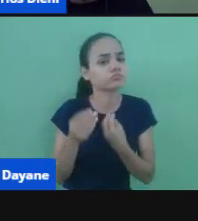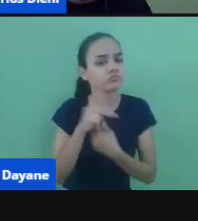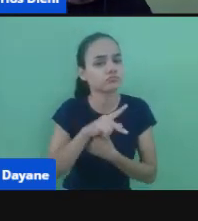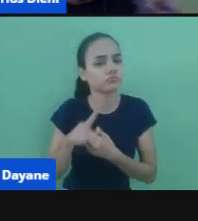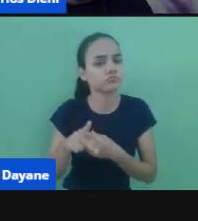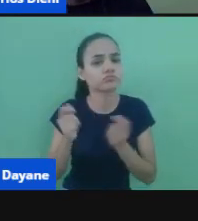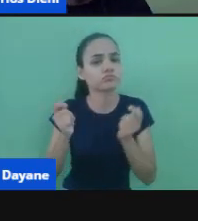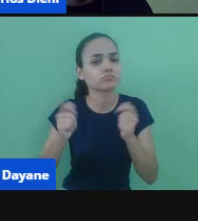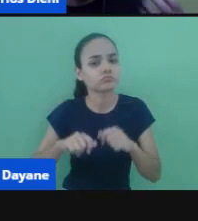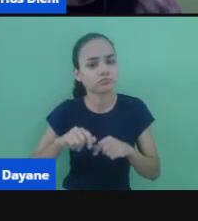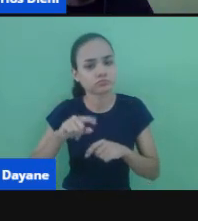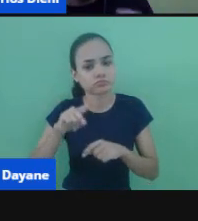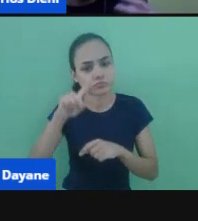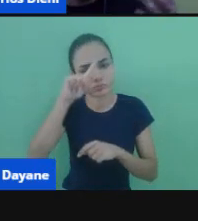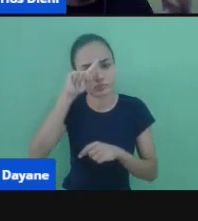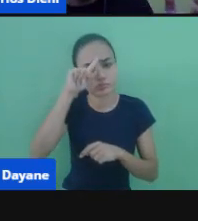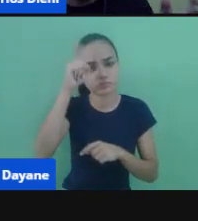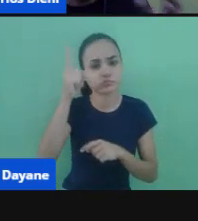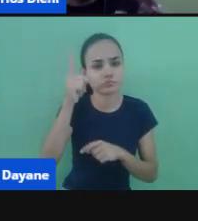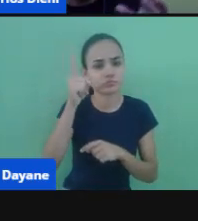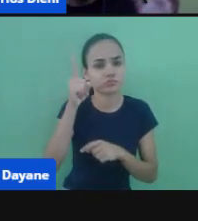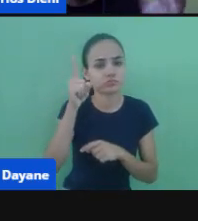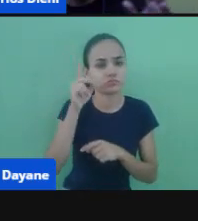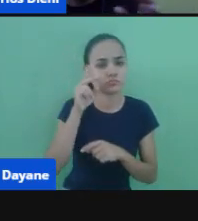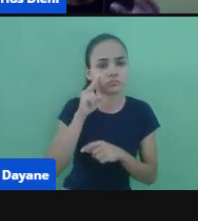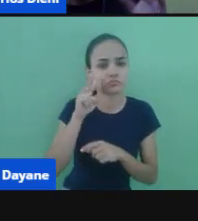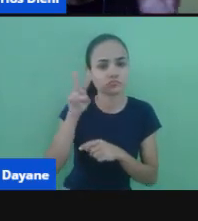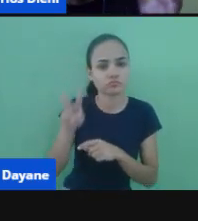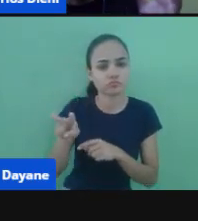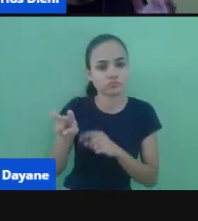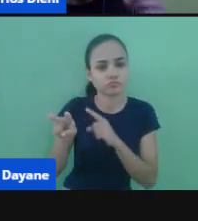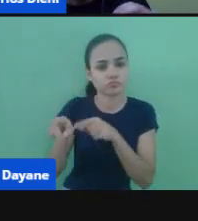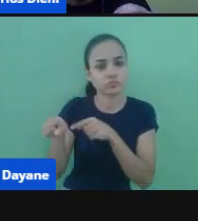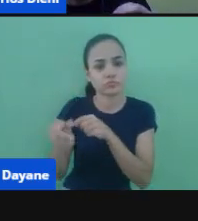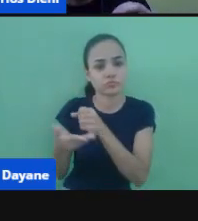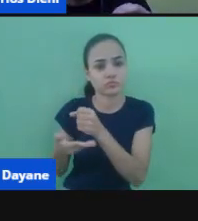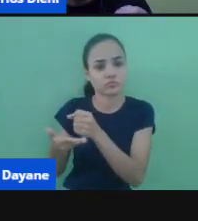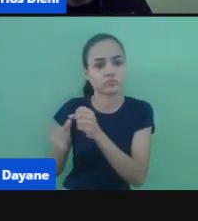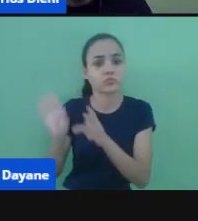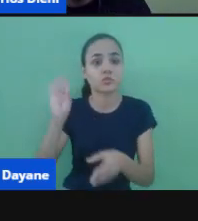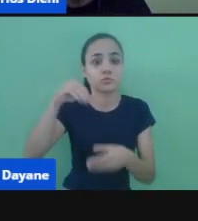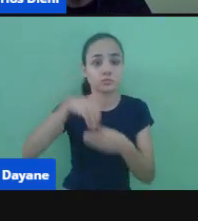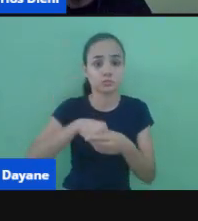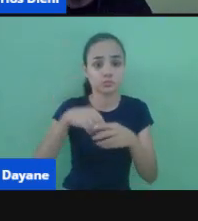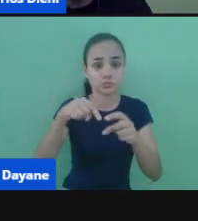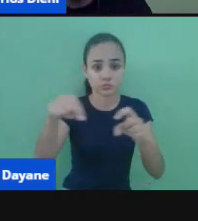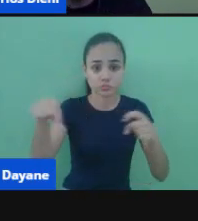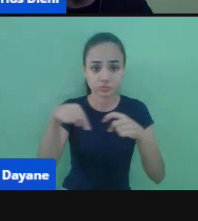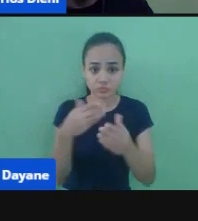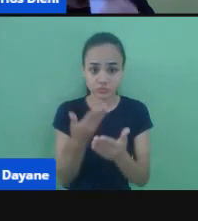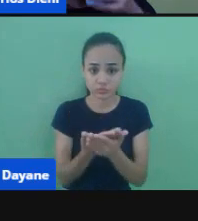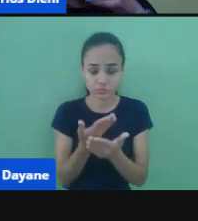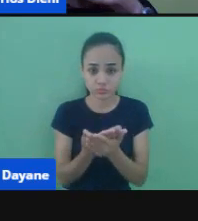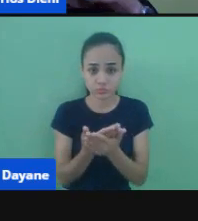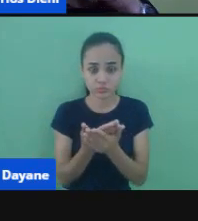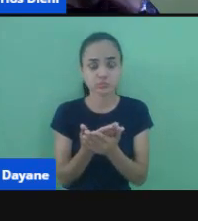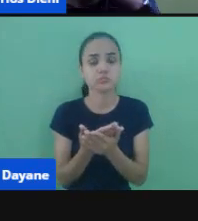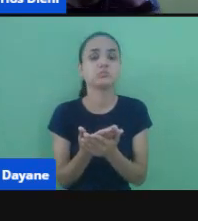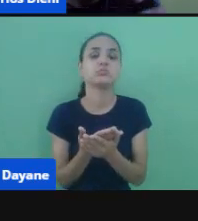aula. Eu peguei algumas matérias básicas e vou, comentando em cima disso.